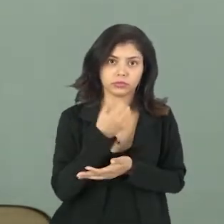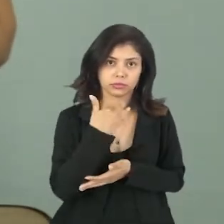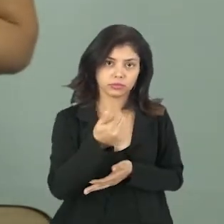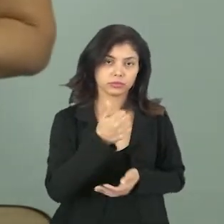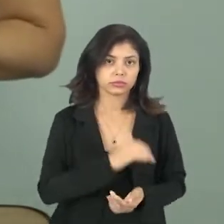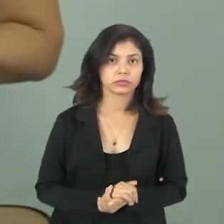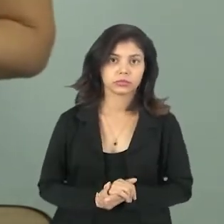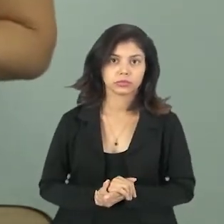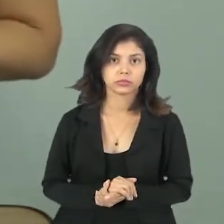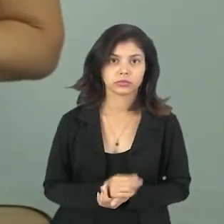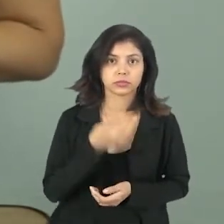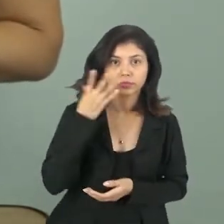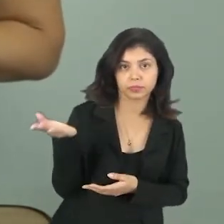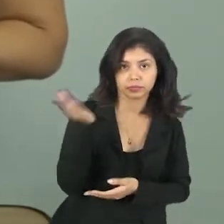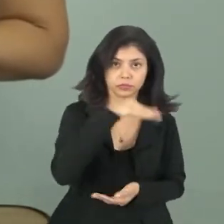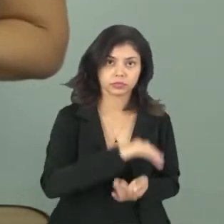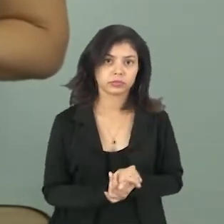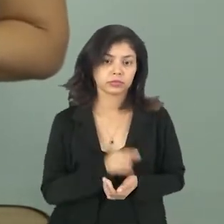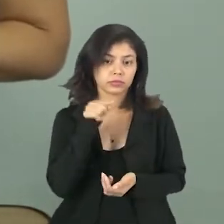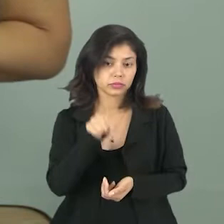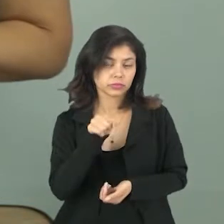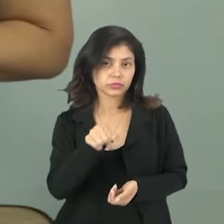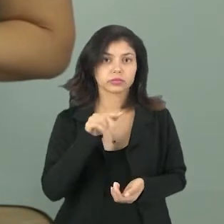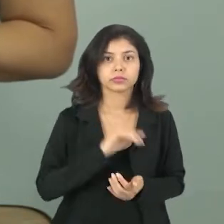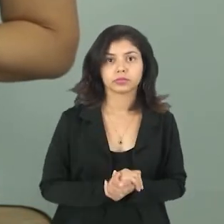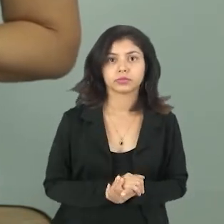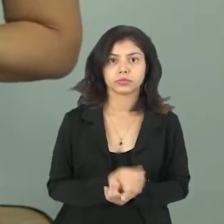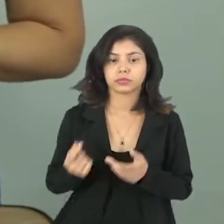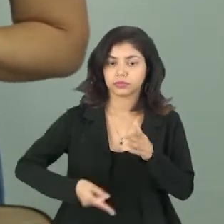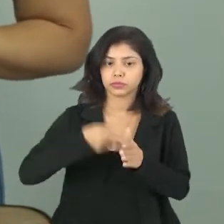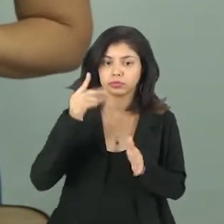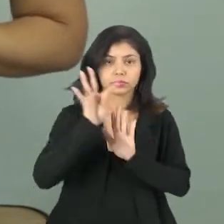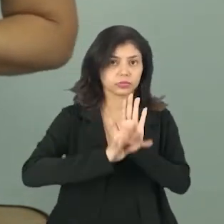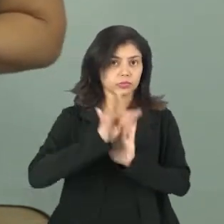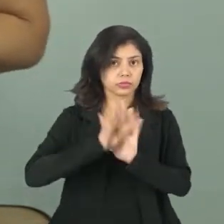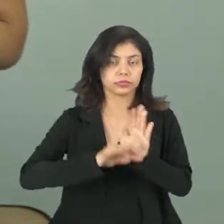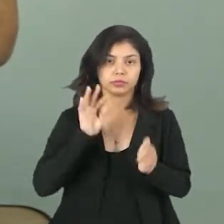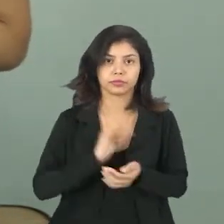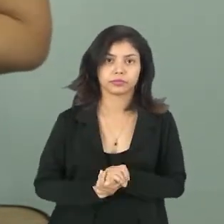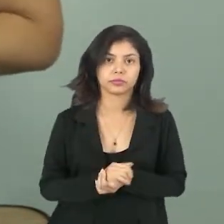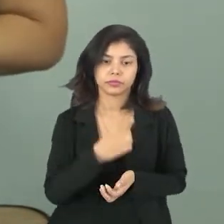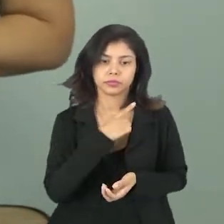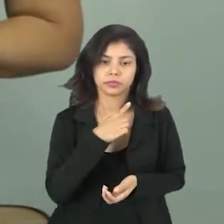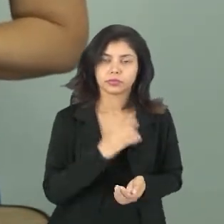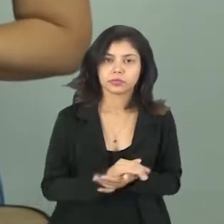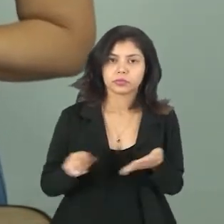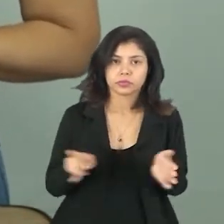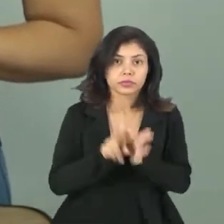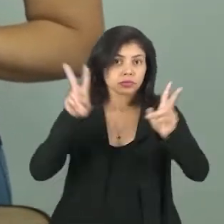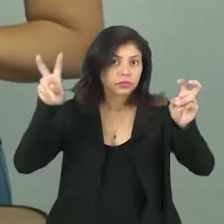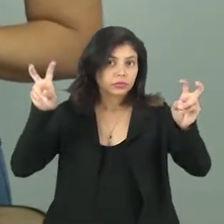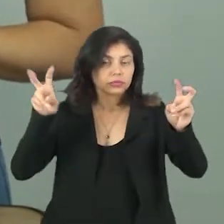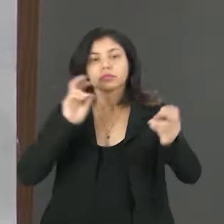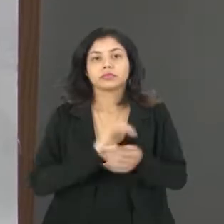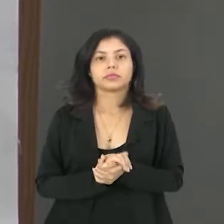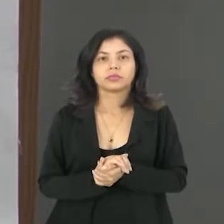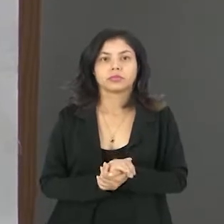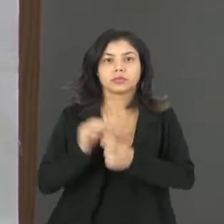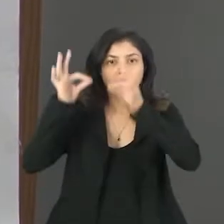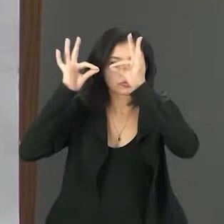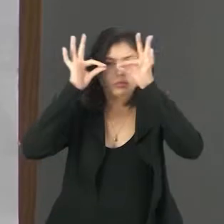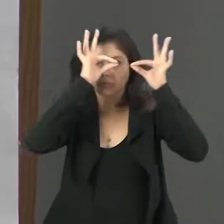então vamos lá Olha só esse aqui é o nosso primeiro texto que tem por título a